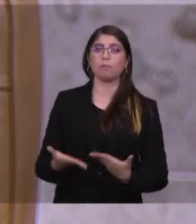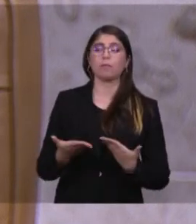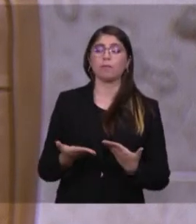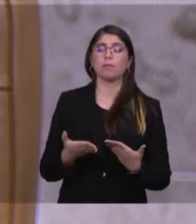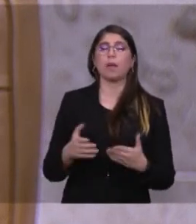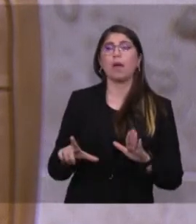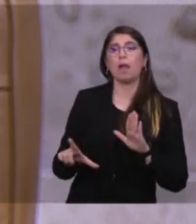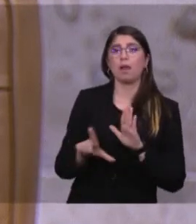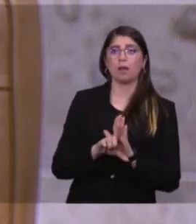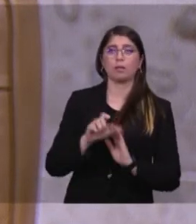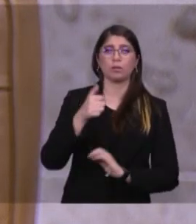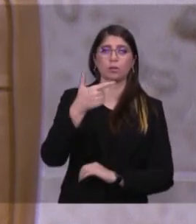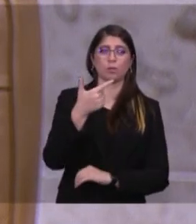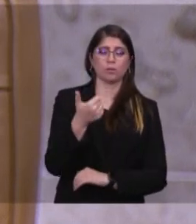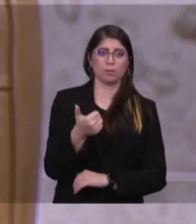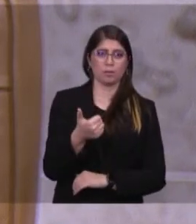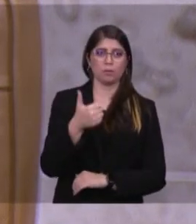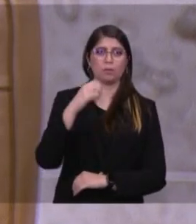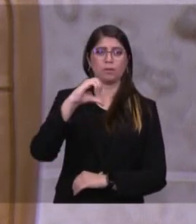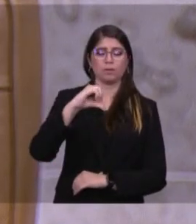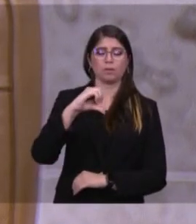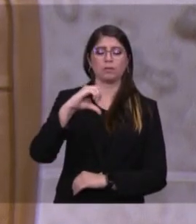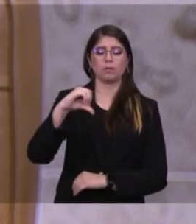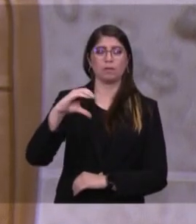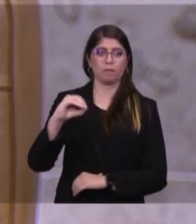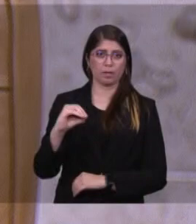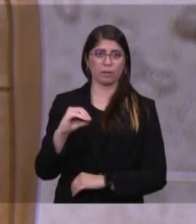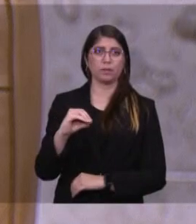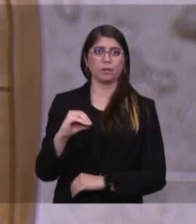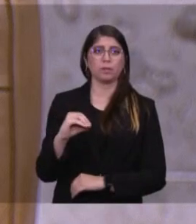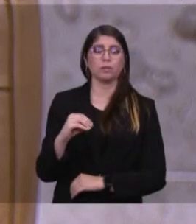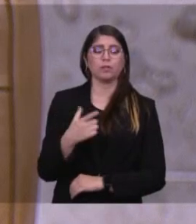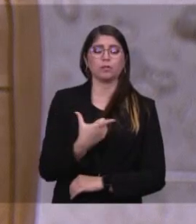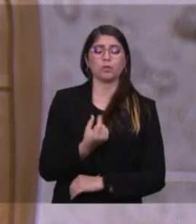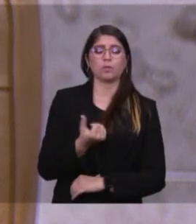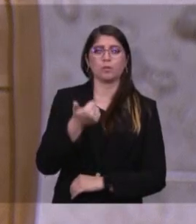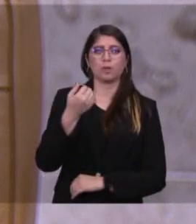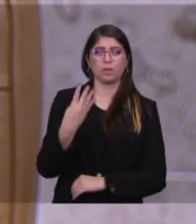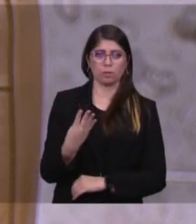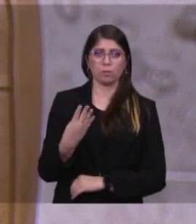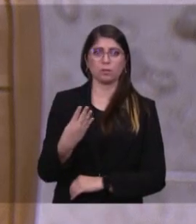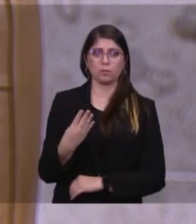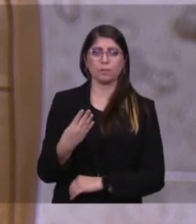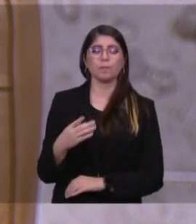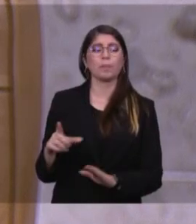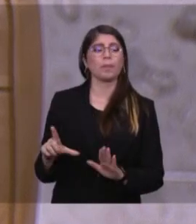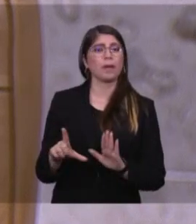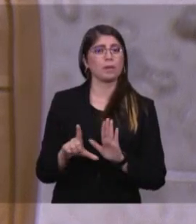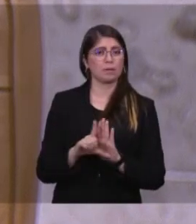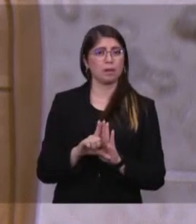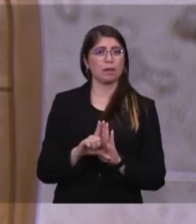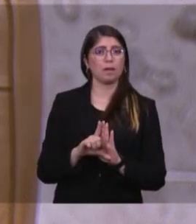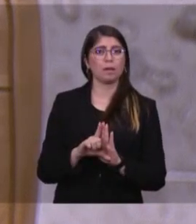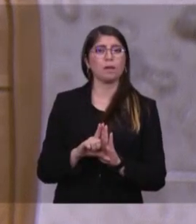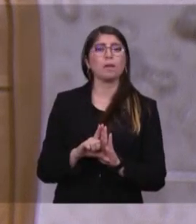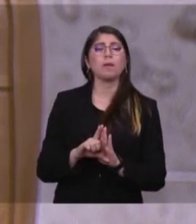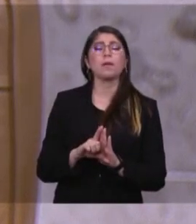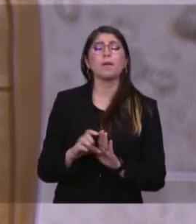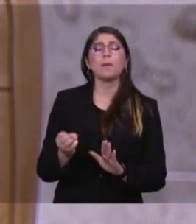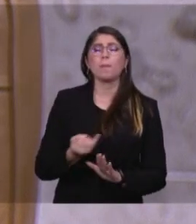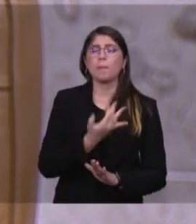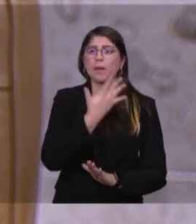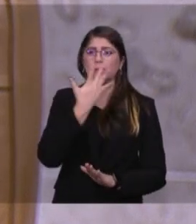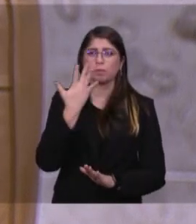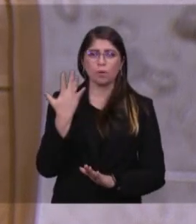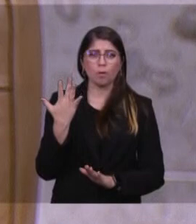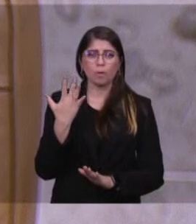mencionar a Lei 12.990, de 2014, diploma legal que promoveu a inserção de milhares de